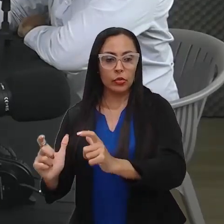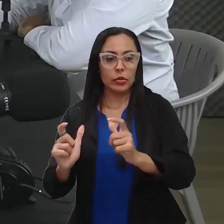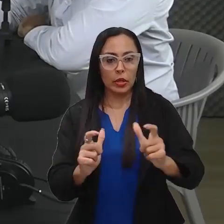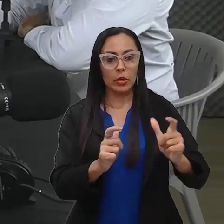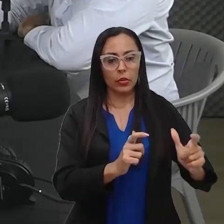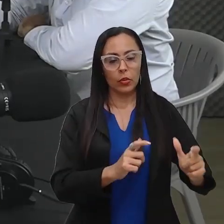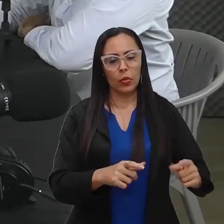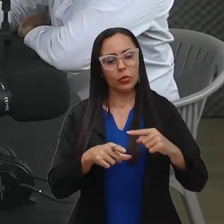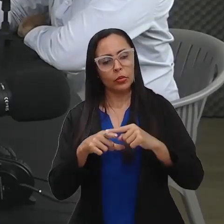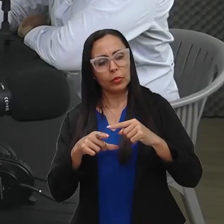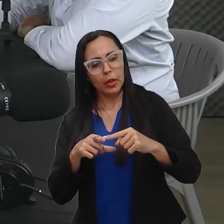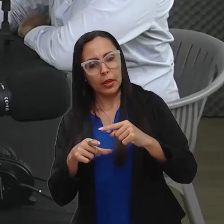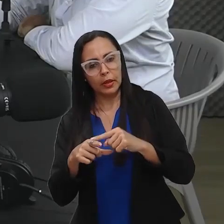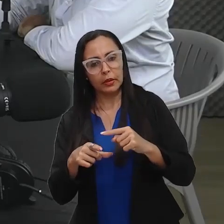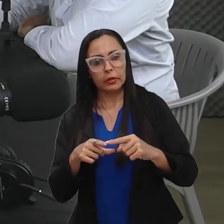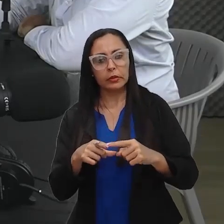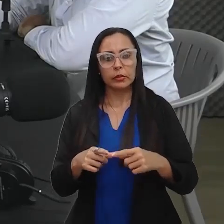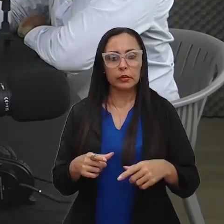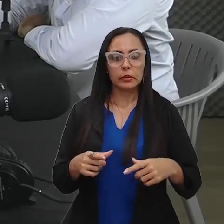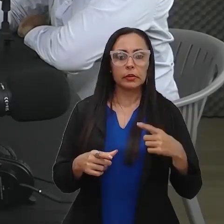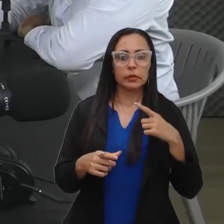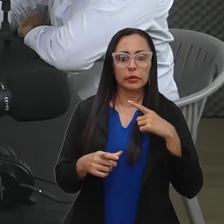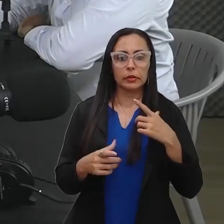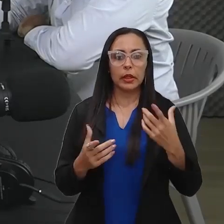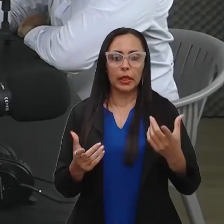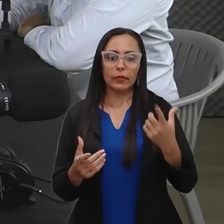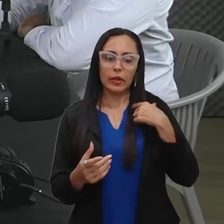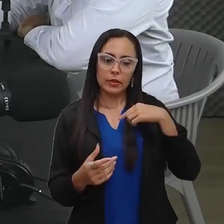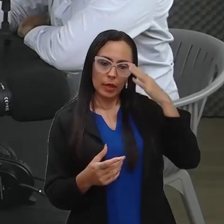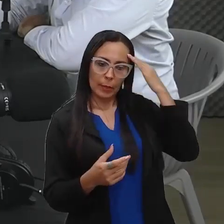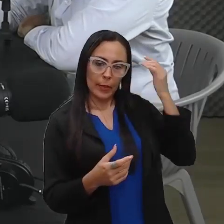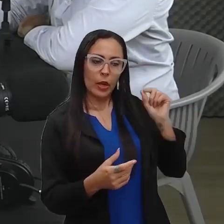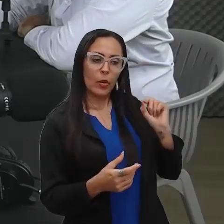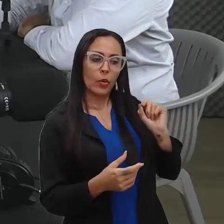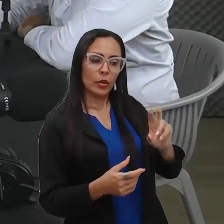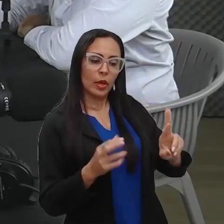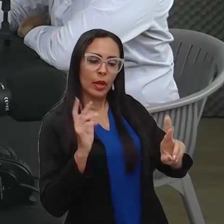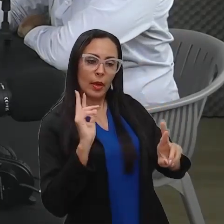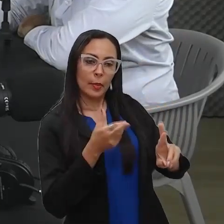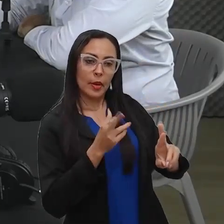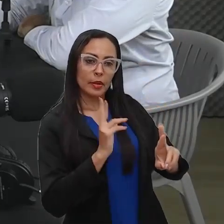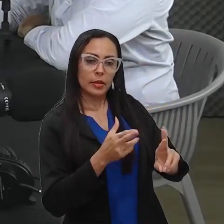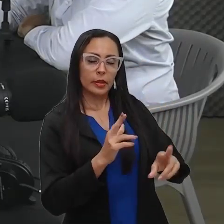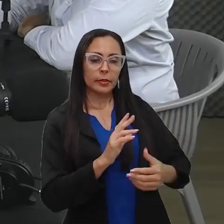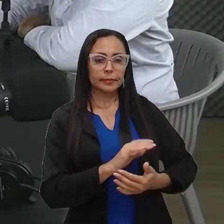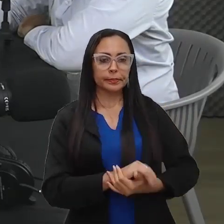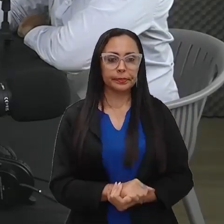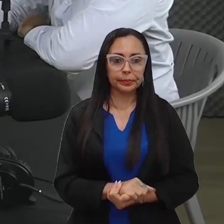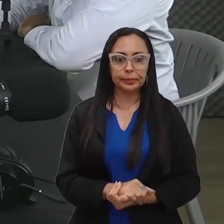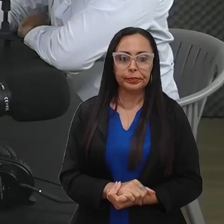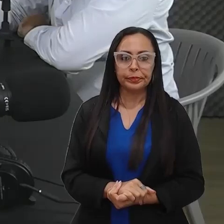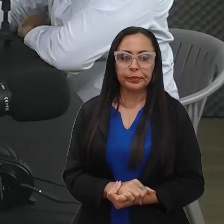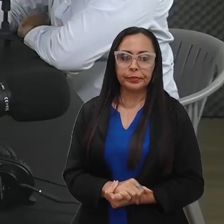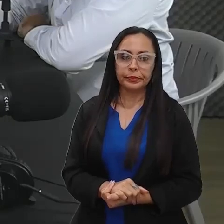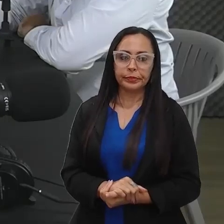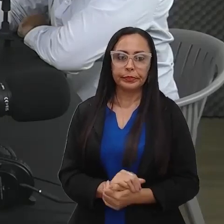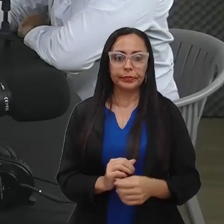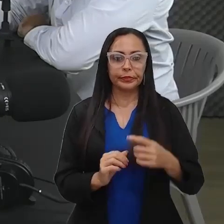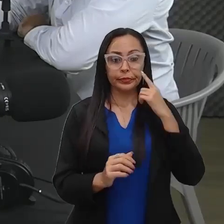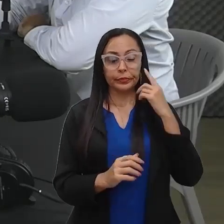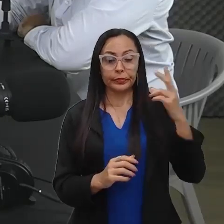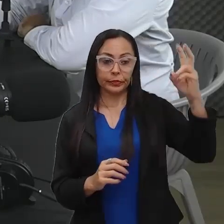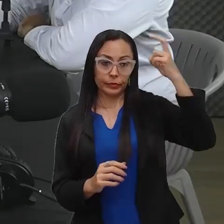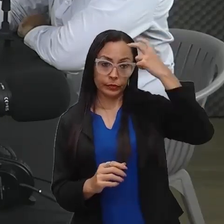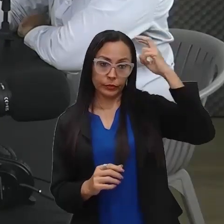daquela comunidade, né, vai ter a dimensão do que representa, do ponto de vista da potencialidade, né, para uma cultura de